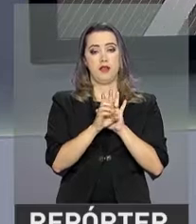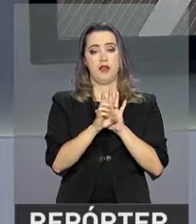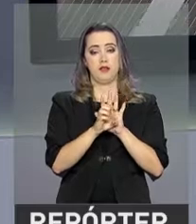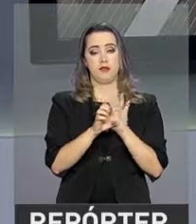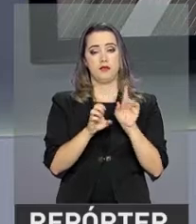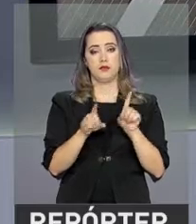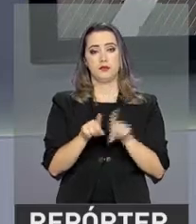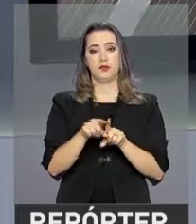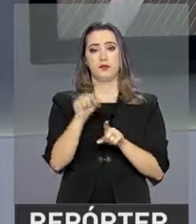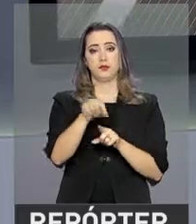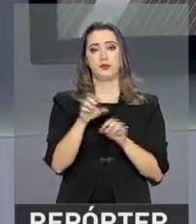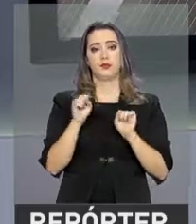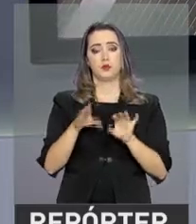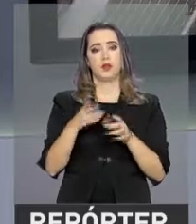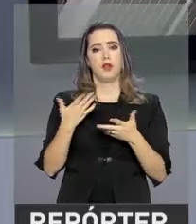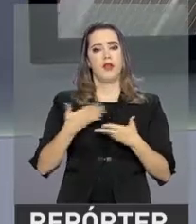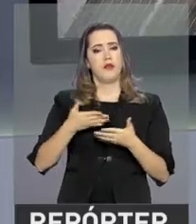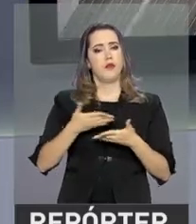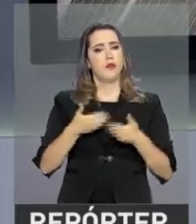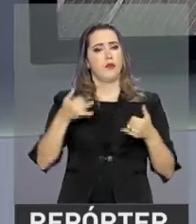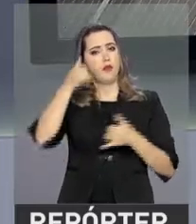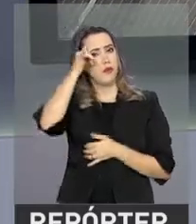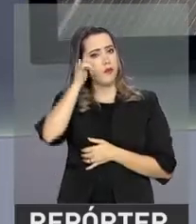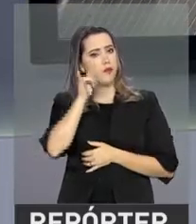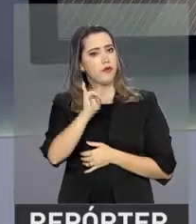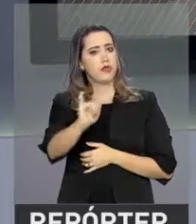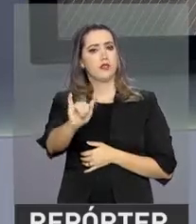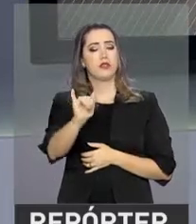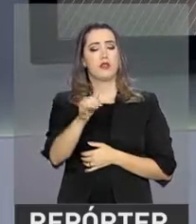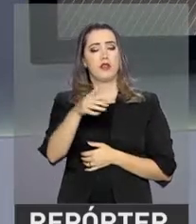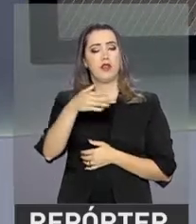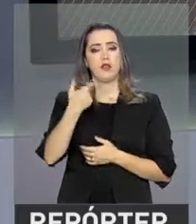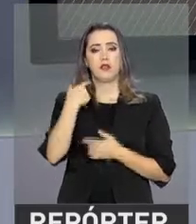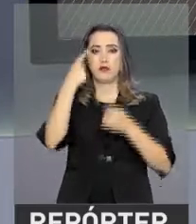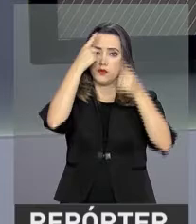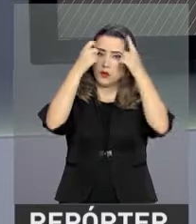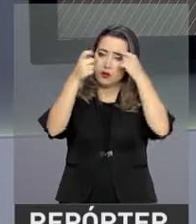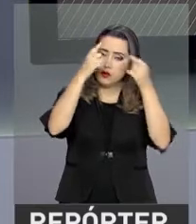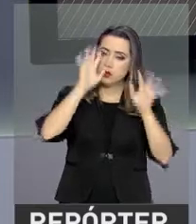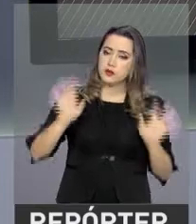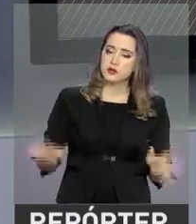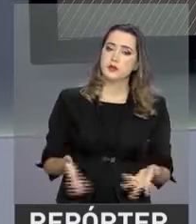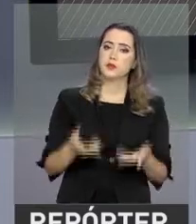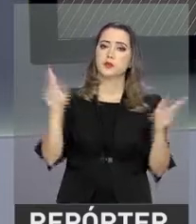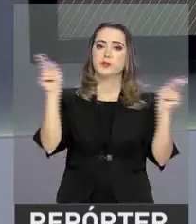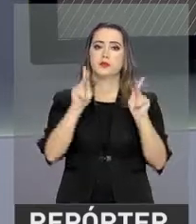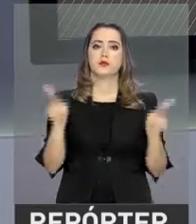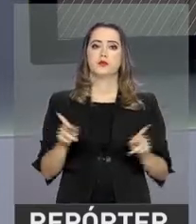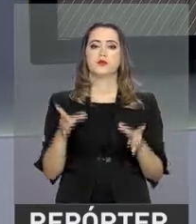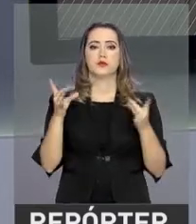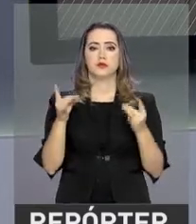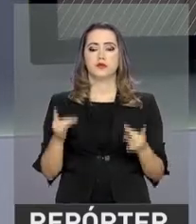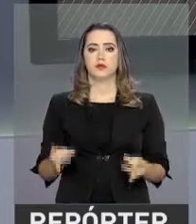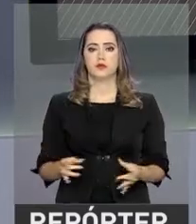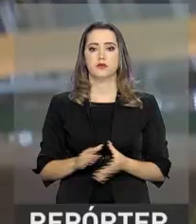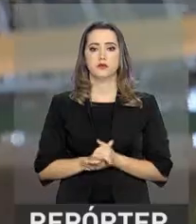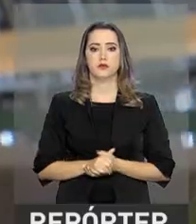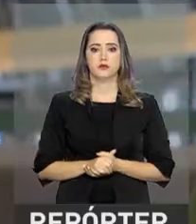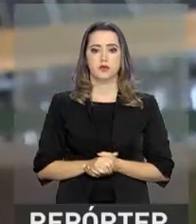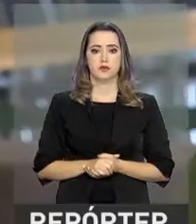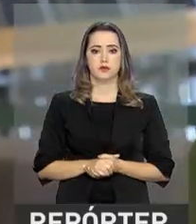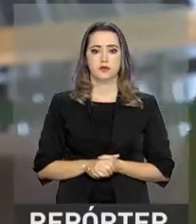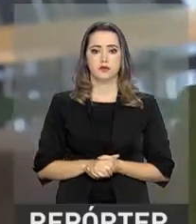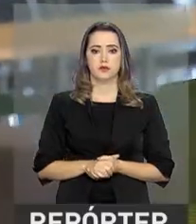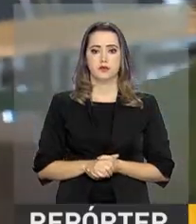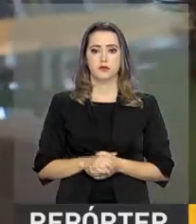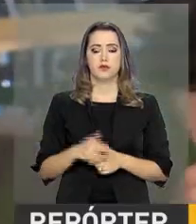na prevenção da violência e promover uma cultura de paz. Quem traz os detalhes para a gente é a repórter Márcia Fernandes. Eu